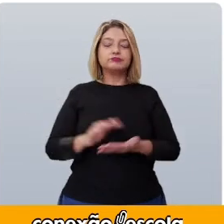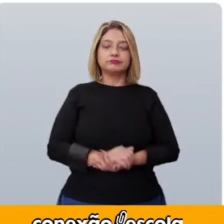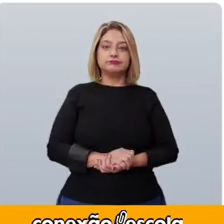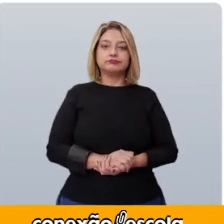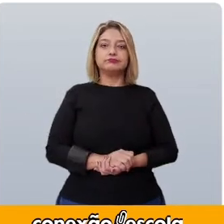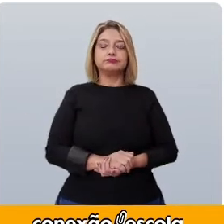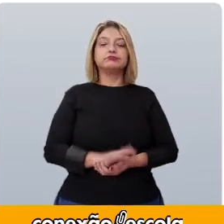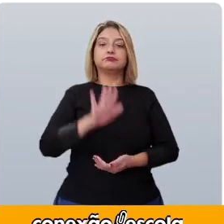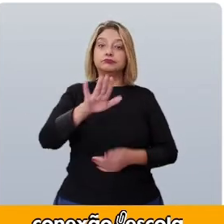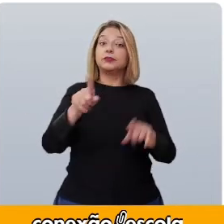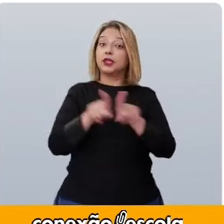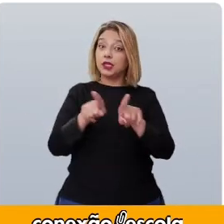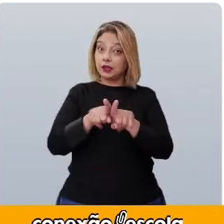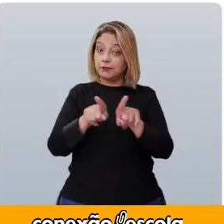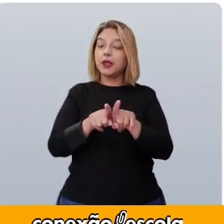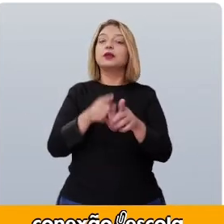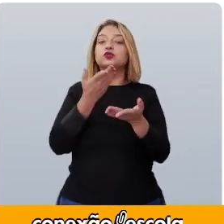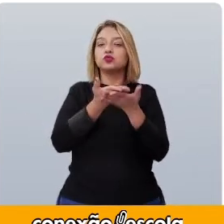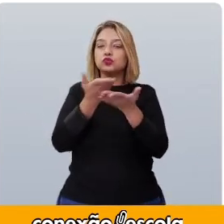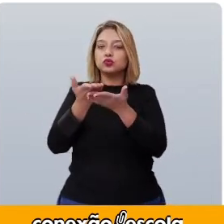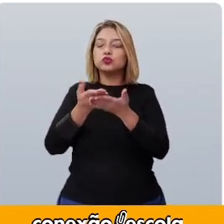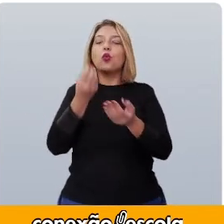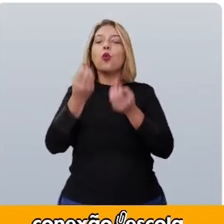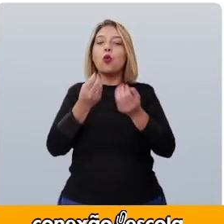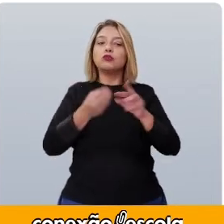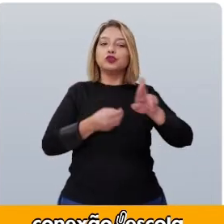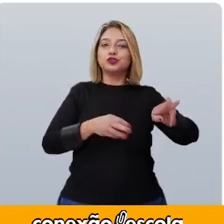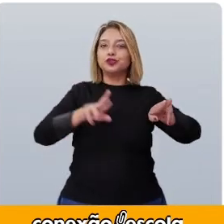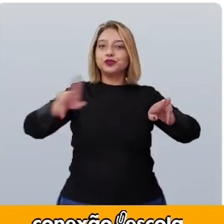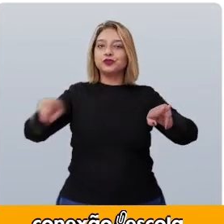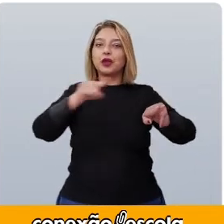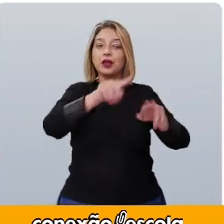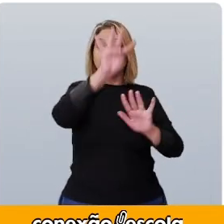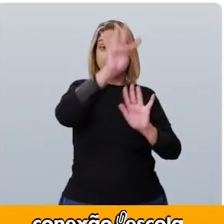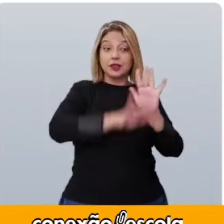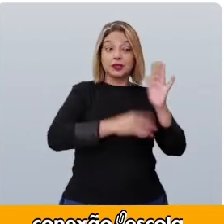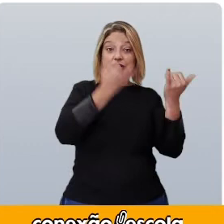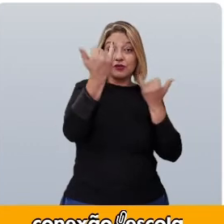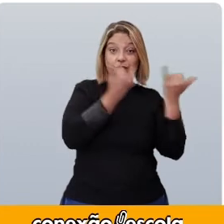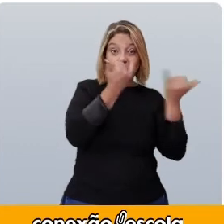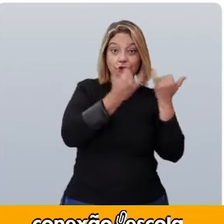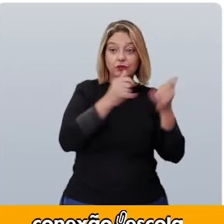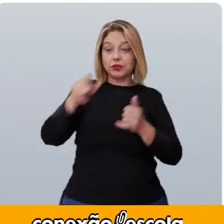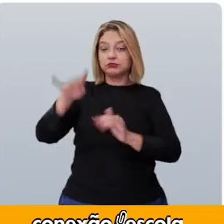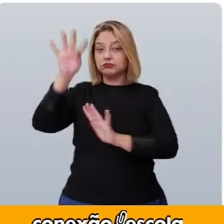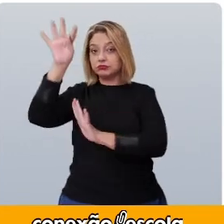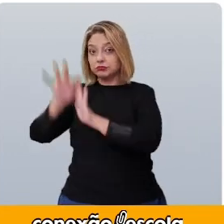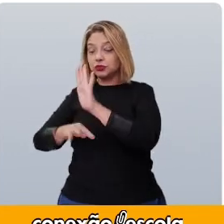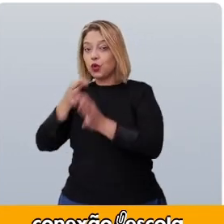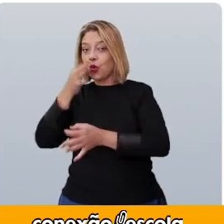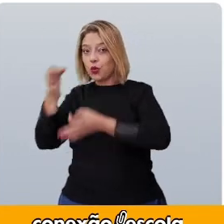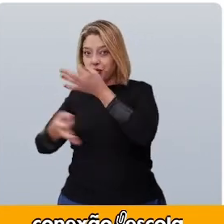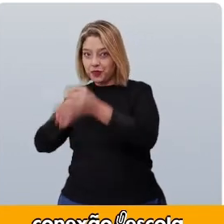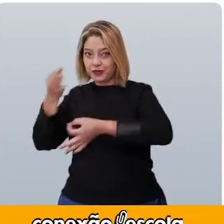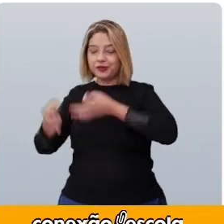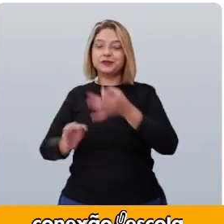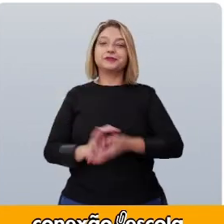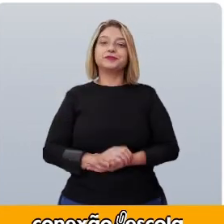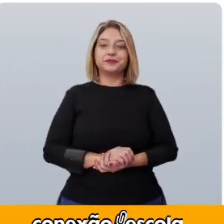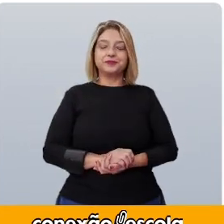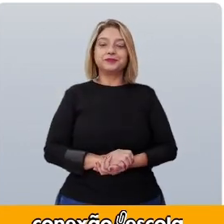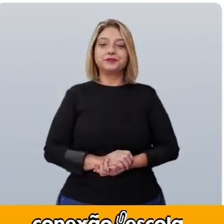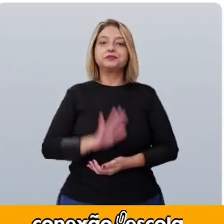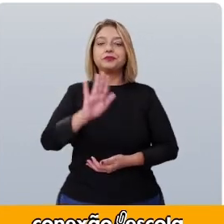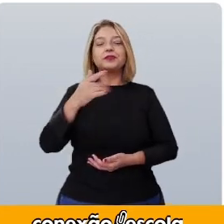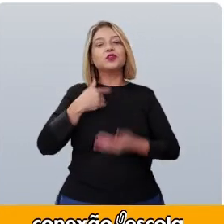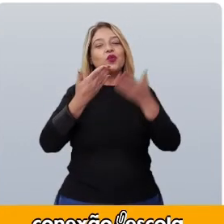Ainda serão estudadas diferenças entre textos informativos e opinativos. E eu quero